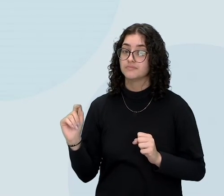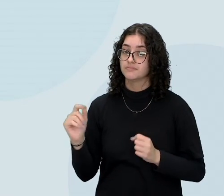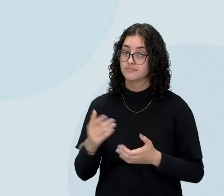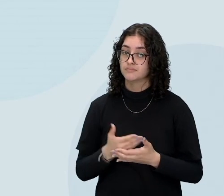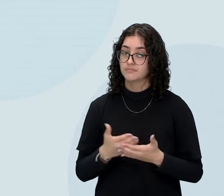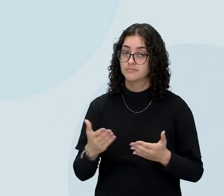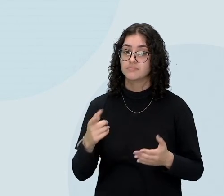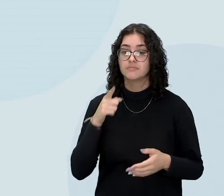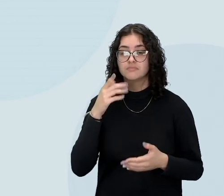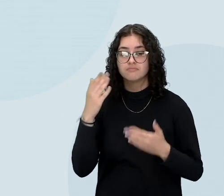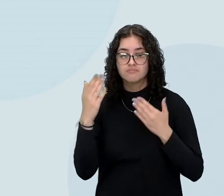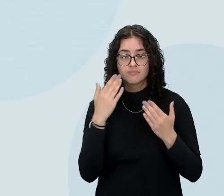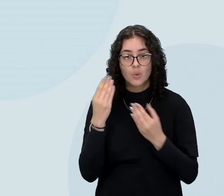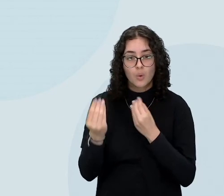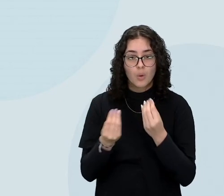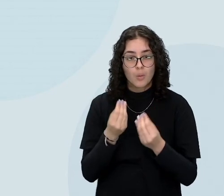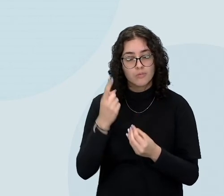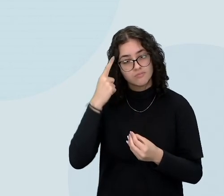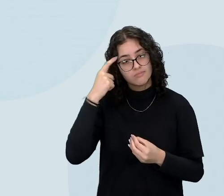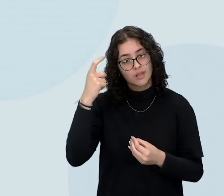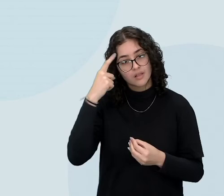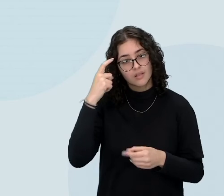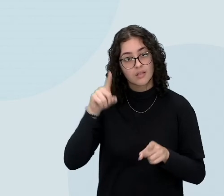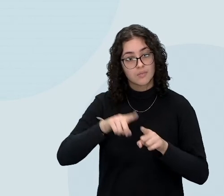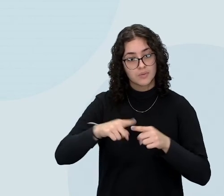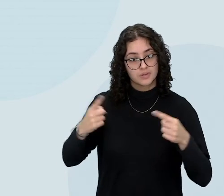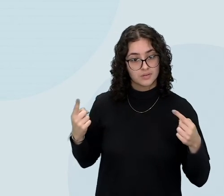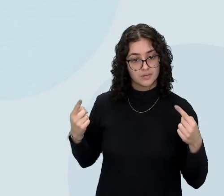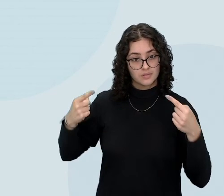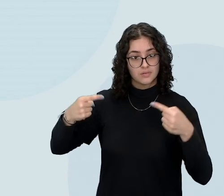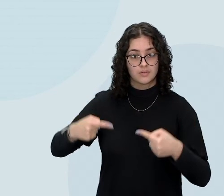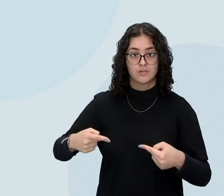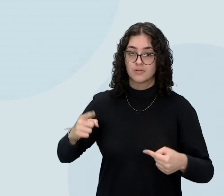o levantamento de hipóteses e o desafio do nosso